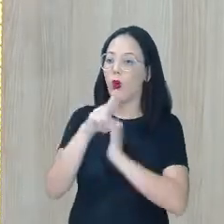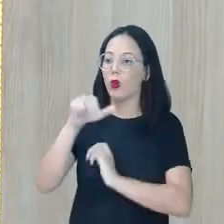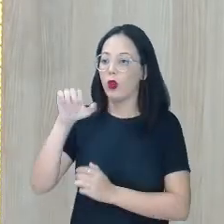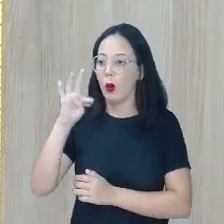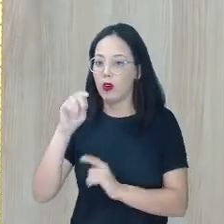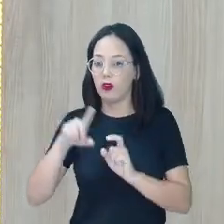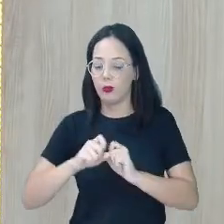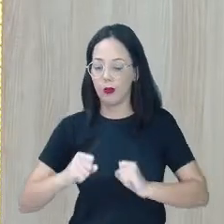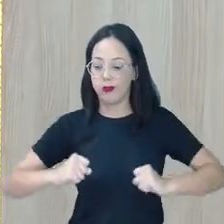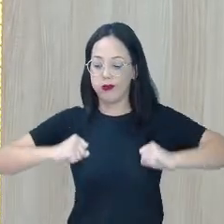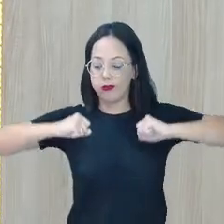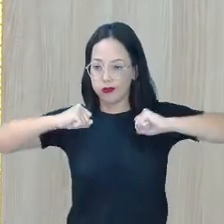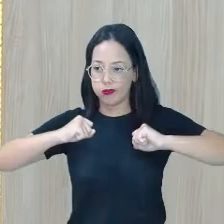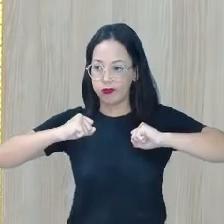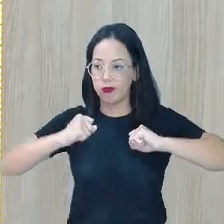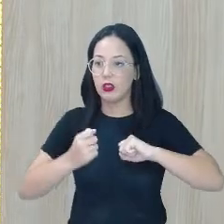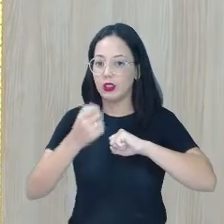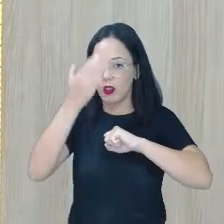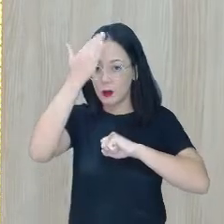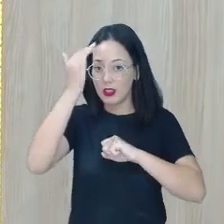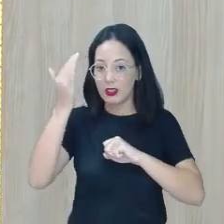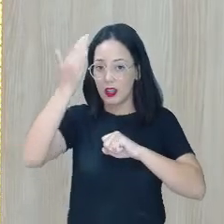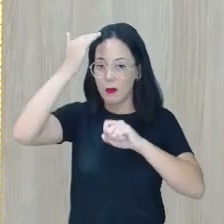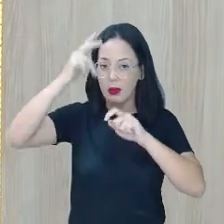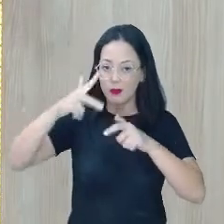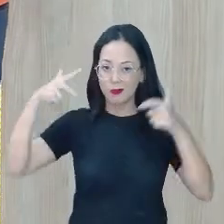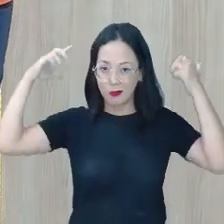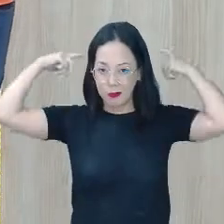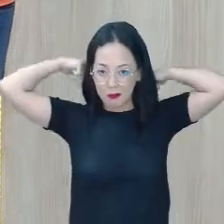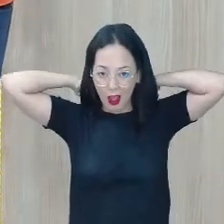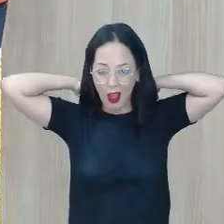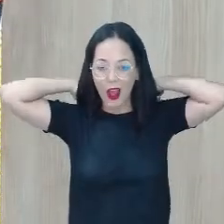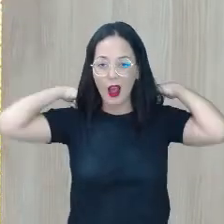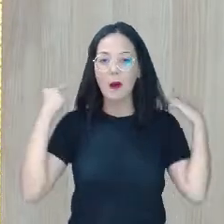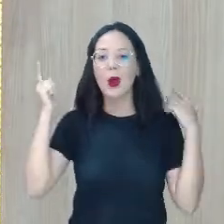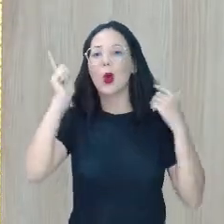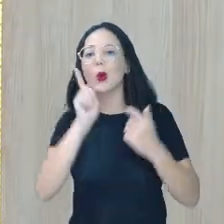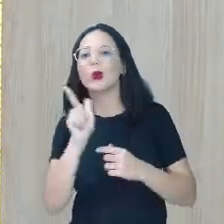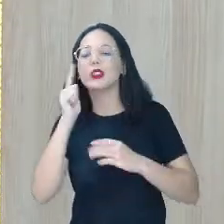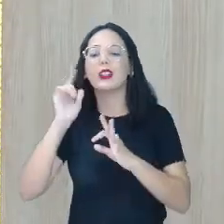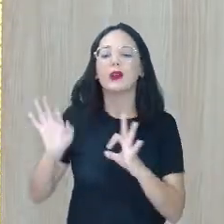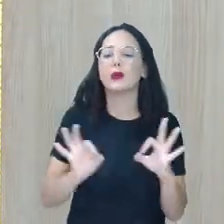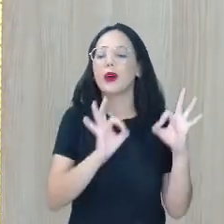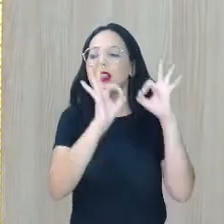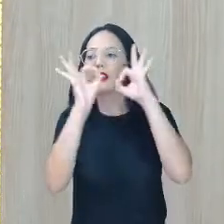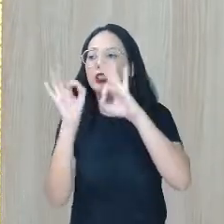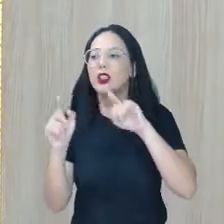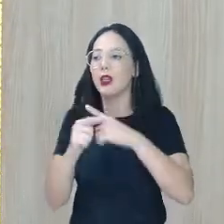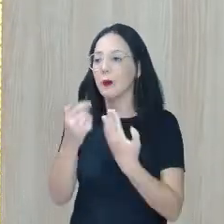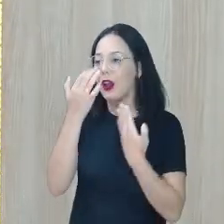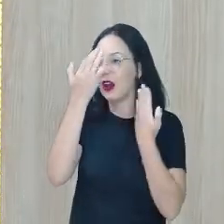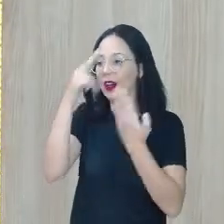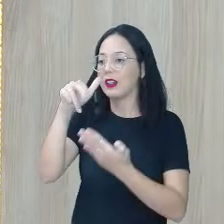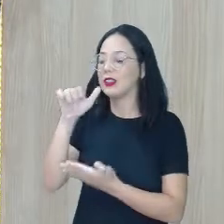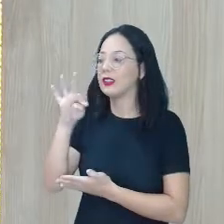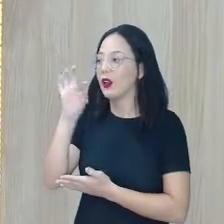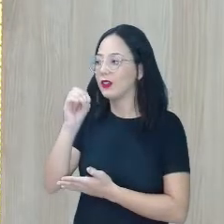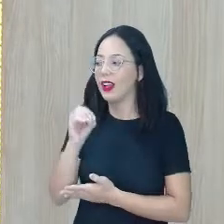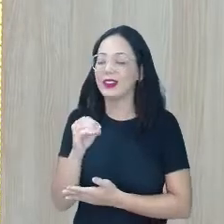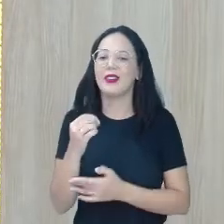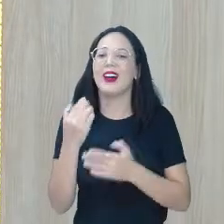e forte ele, né, ele me colocava, né, nos ombros ali para eu poder assistir o jogo, né. Agradecer a Neto porque muitas